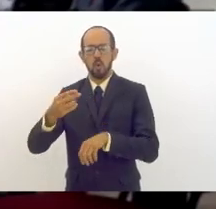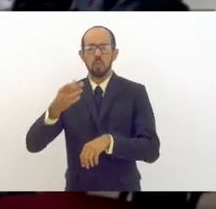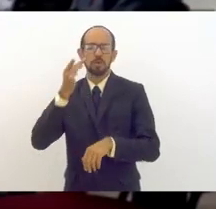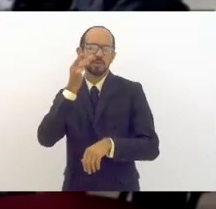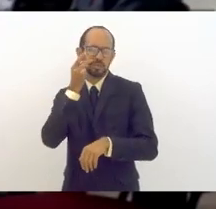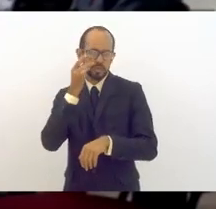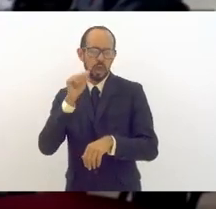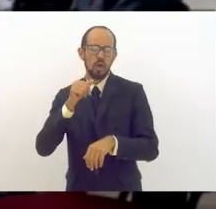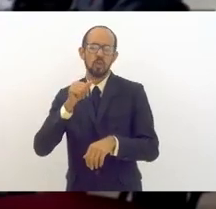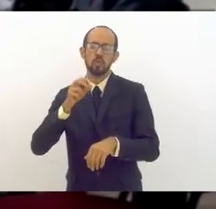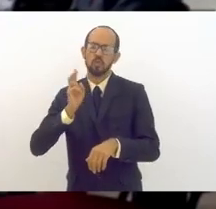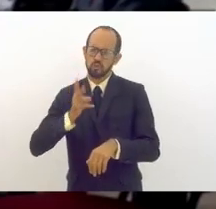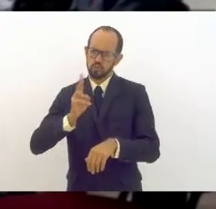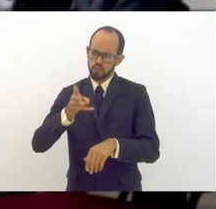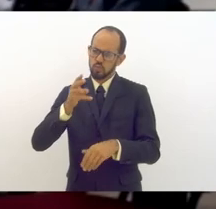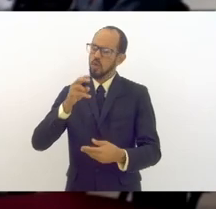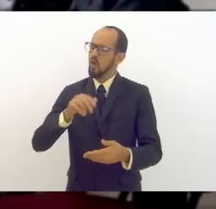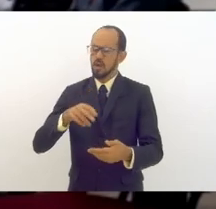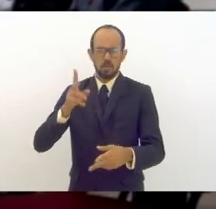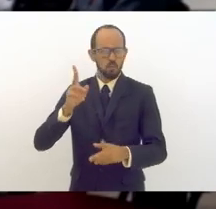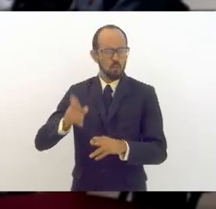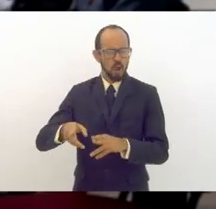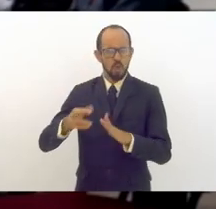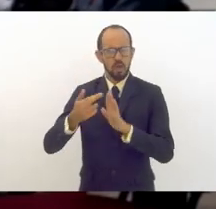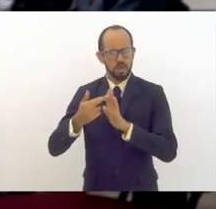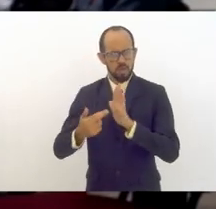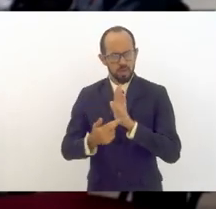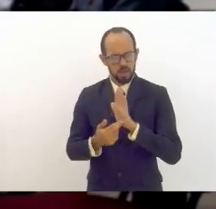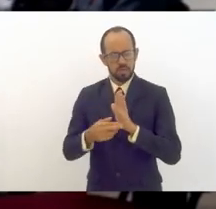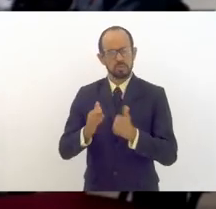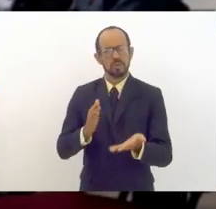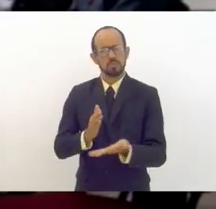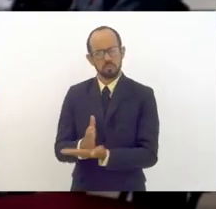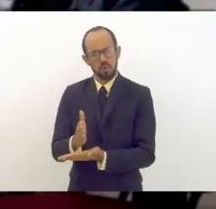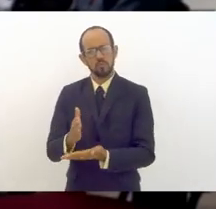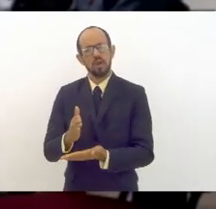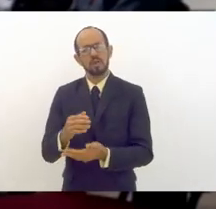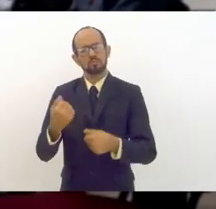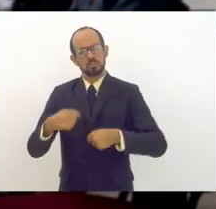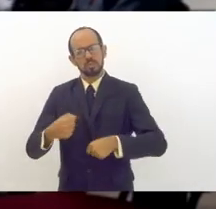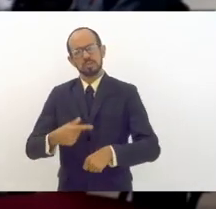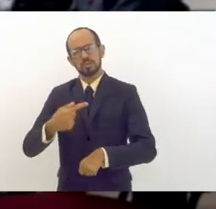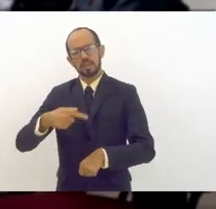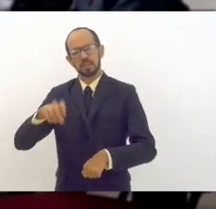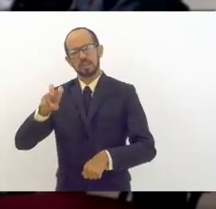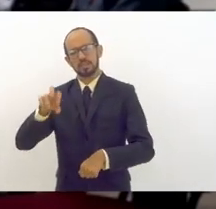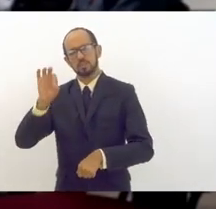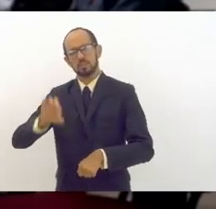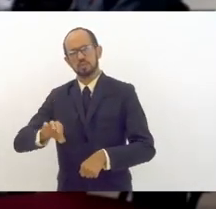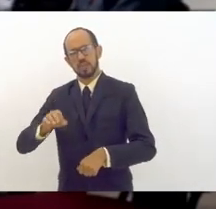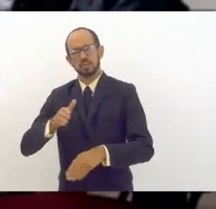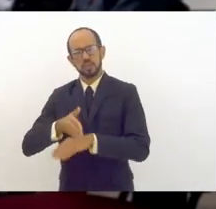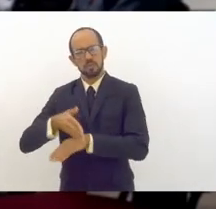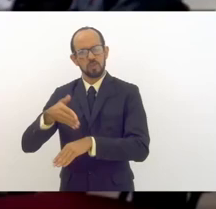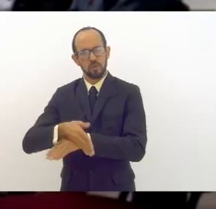continua vigindo, né? Para ser aprovado, existe a frequência global de 75% e não houve